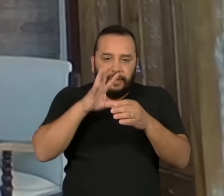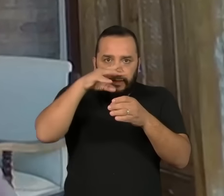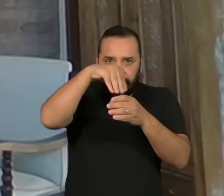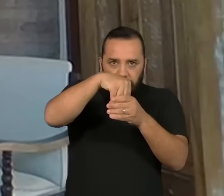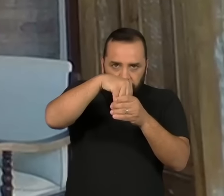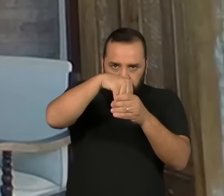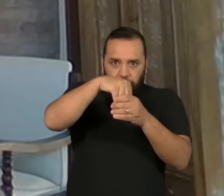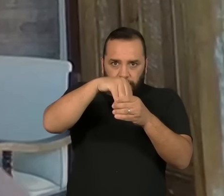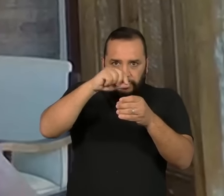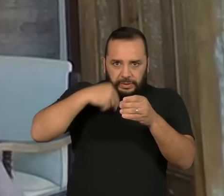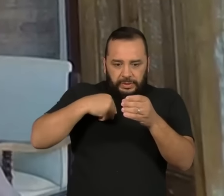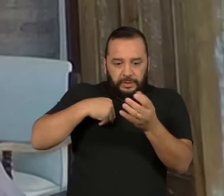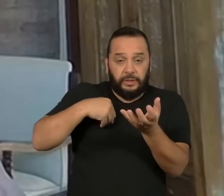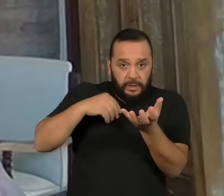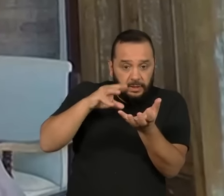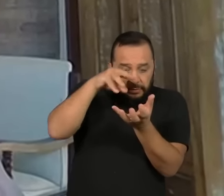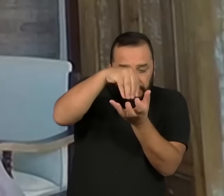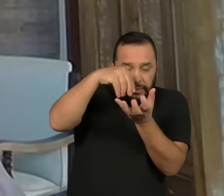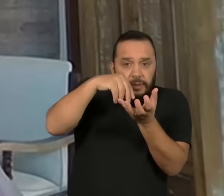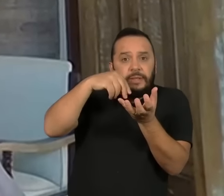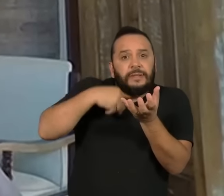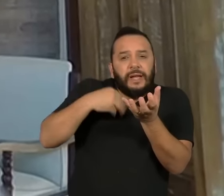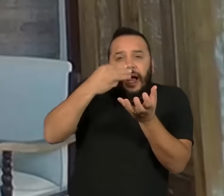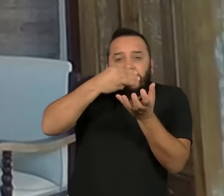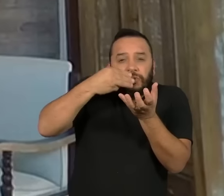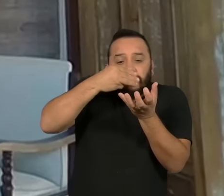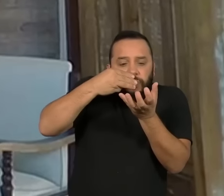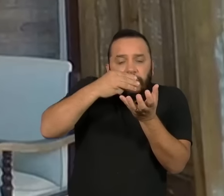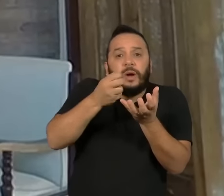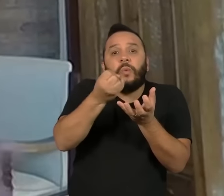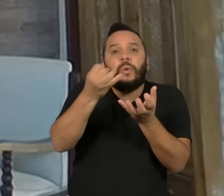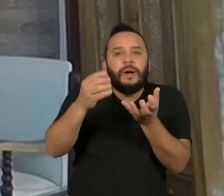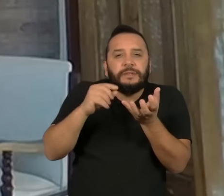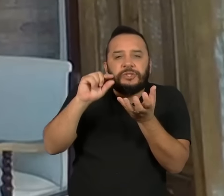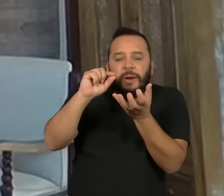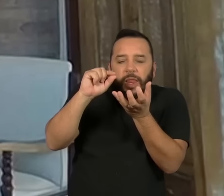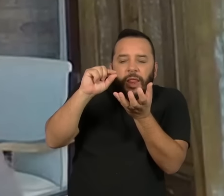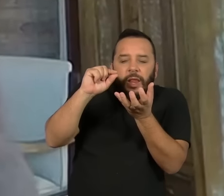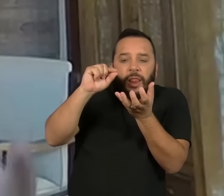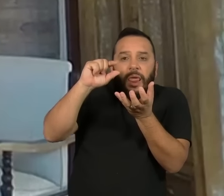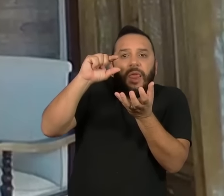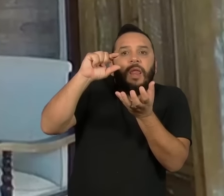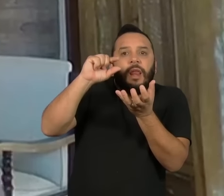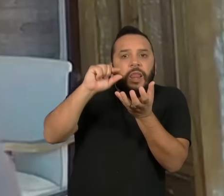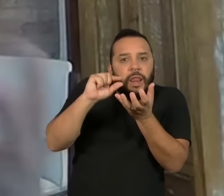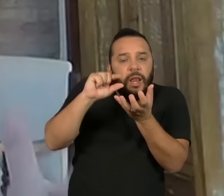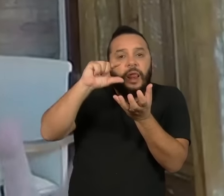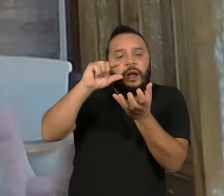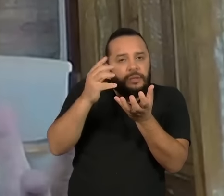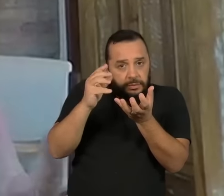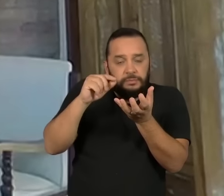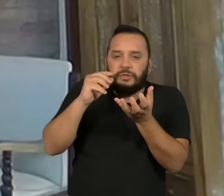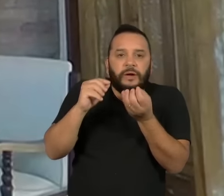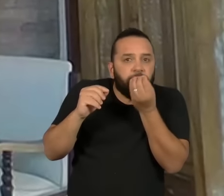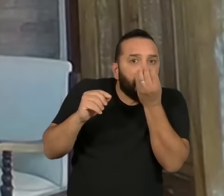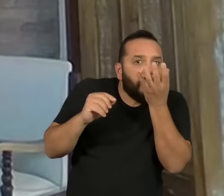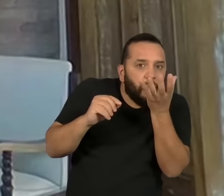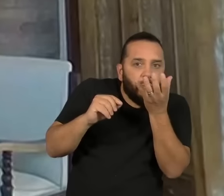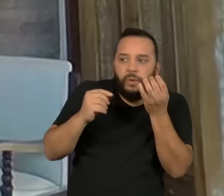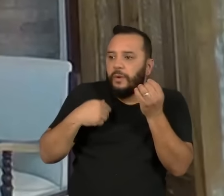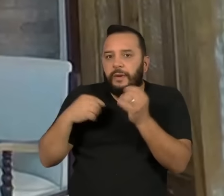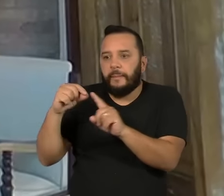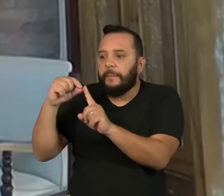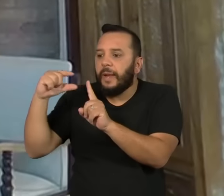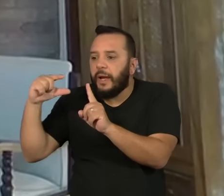pela relação entre o volume de néctar que é produzido por uma flor, por uma planta, por uma área de